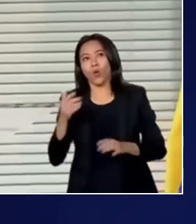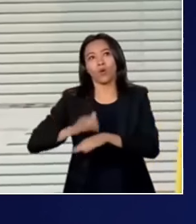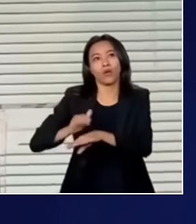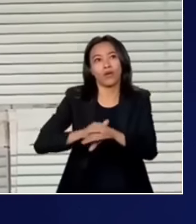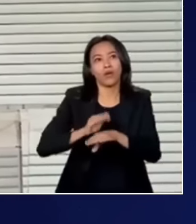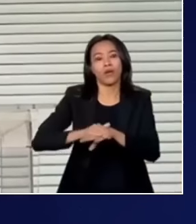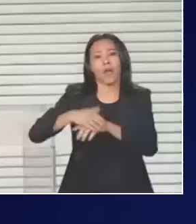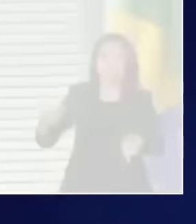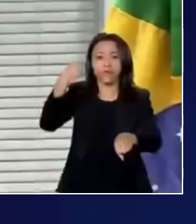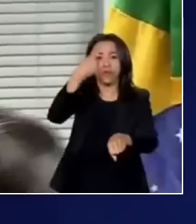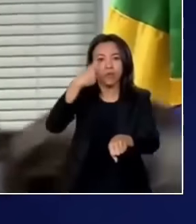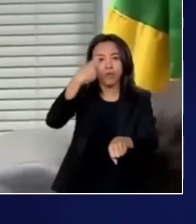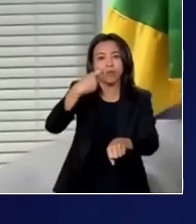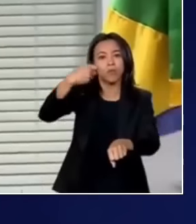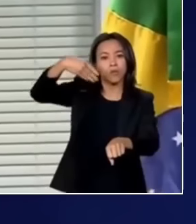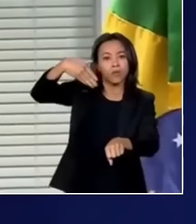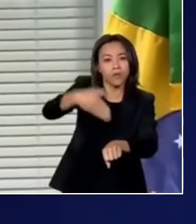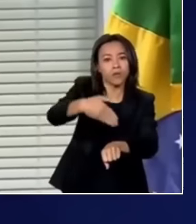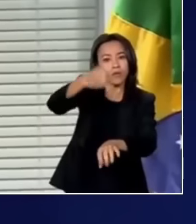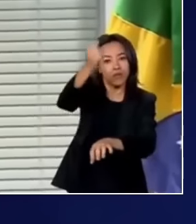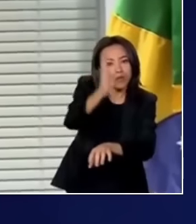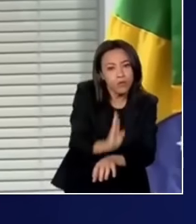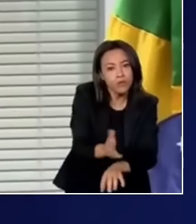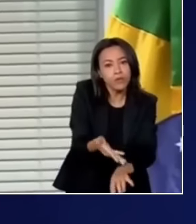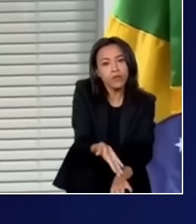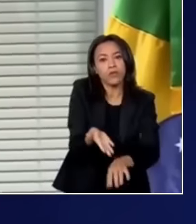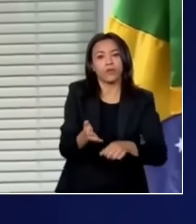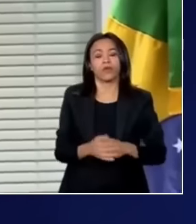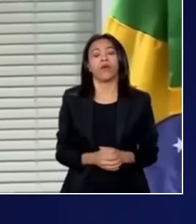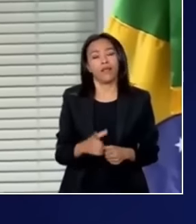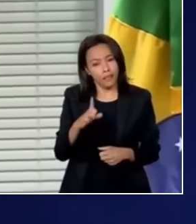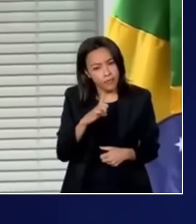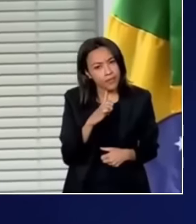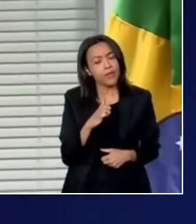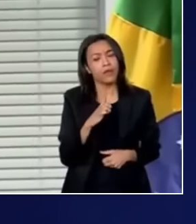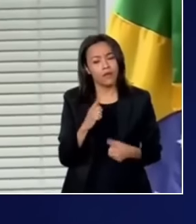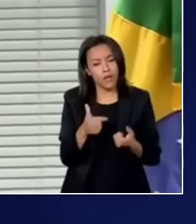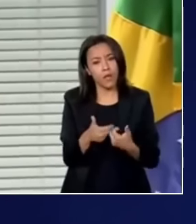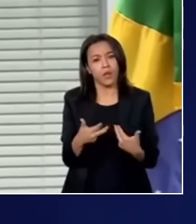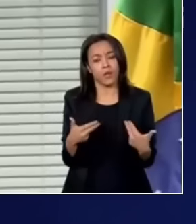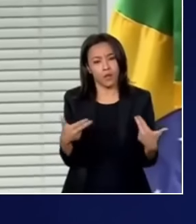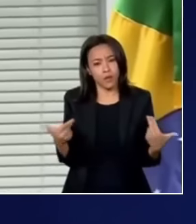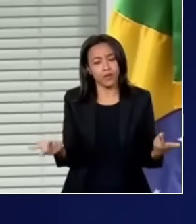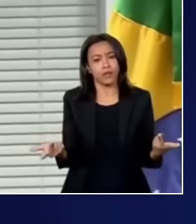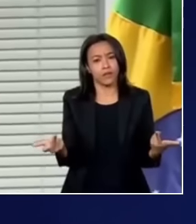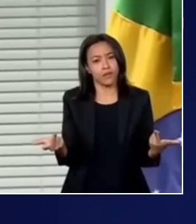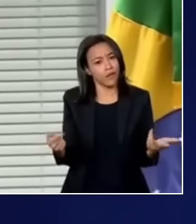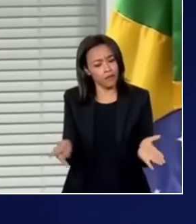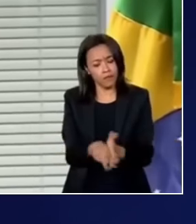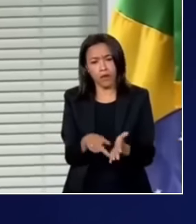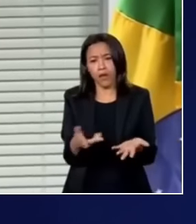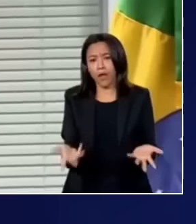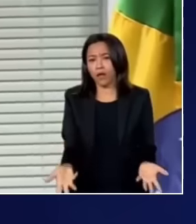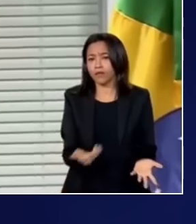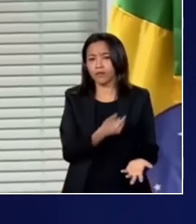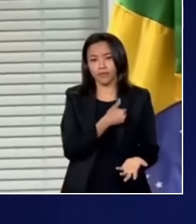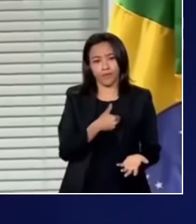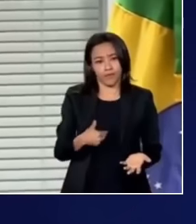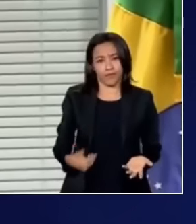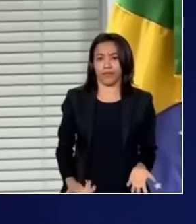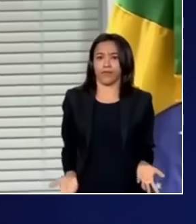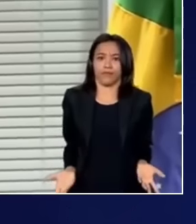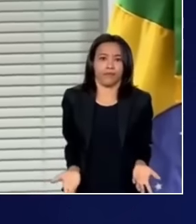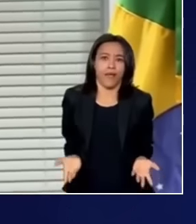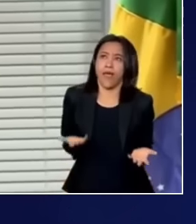política de inclusão social porque tem coisas que tem que ser Inexoravelmente do estado é